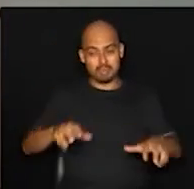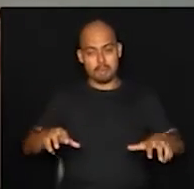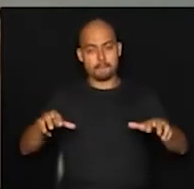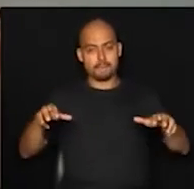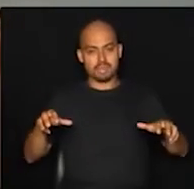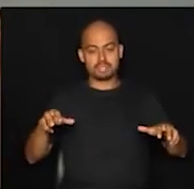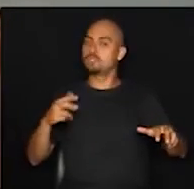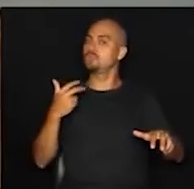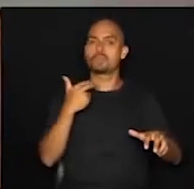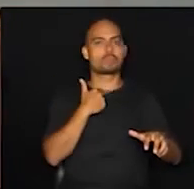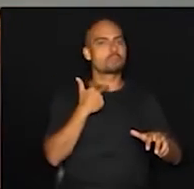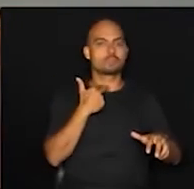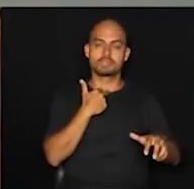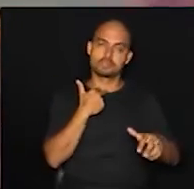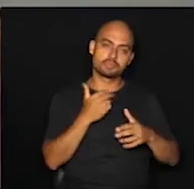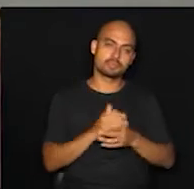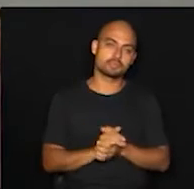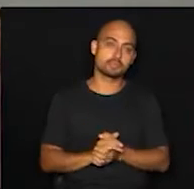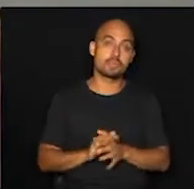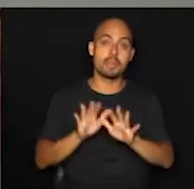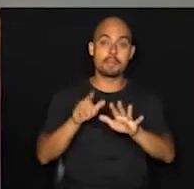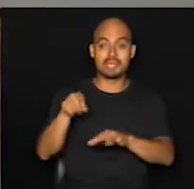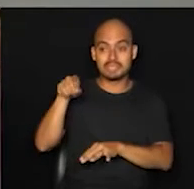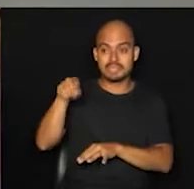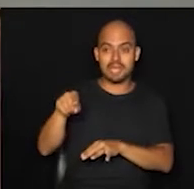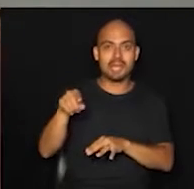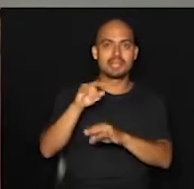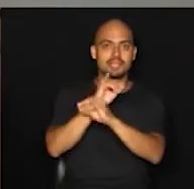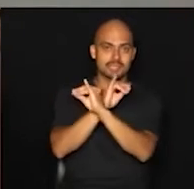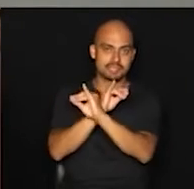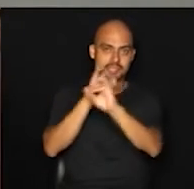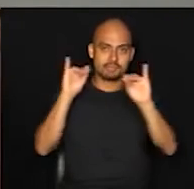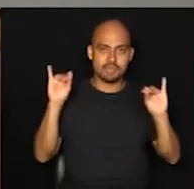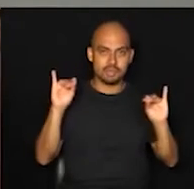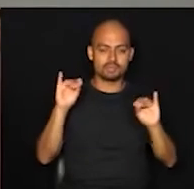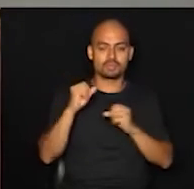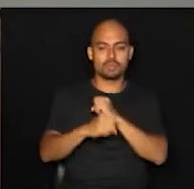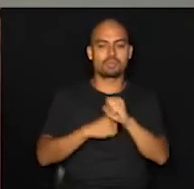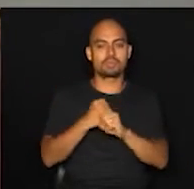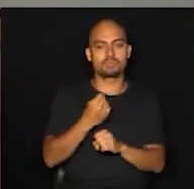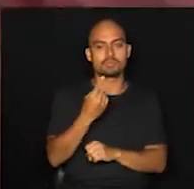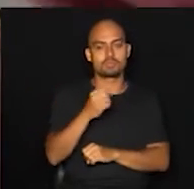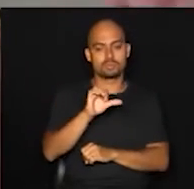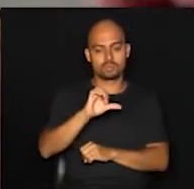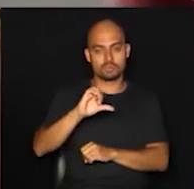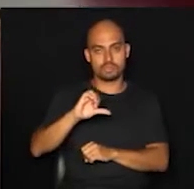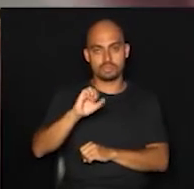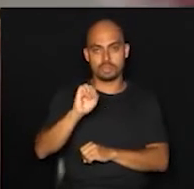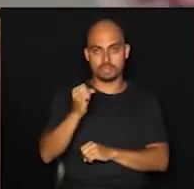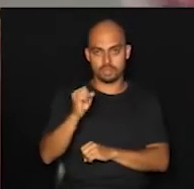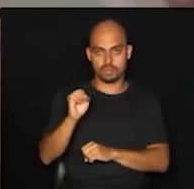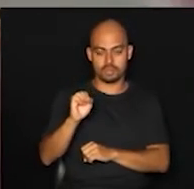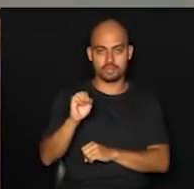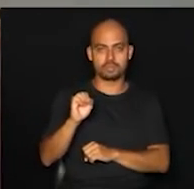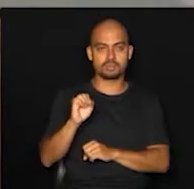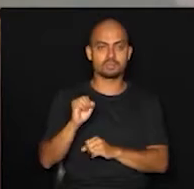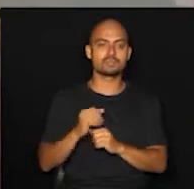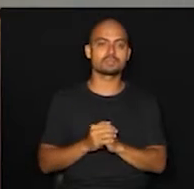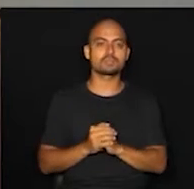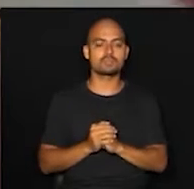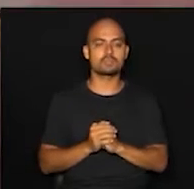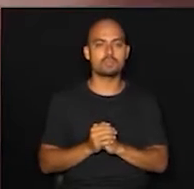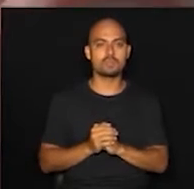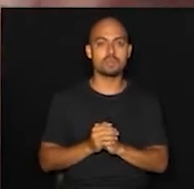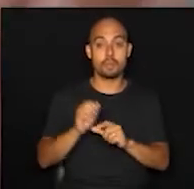Casa Imperial e ser. Só que ela, a partir de 88, até então ela era de modo privado. Tá. A partir de janeiro